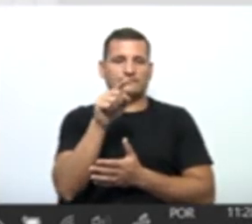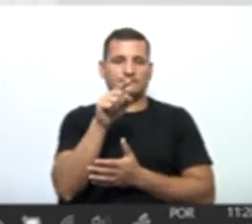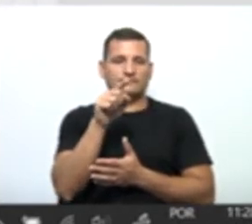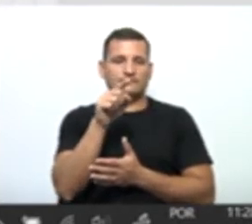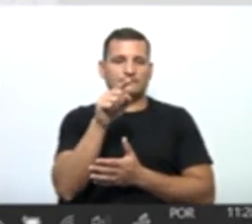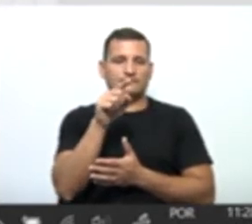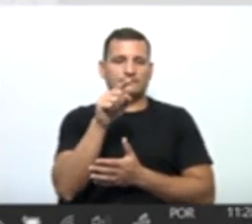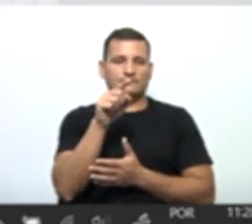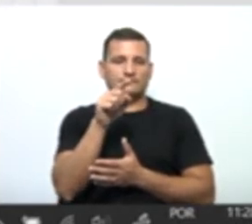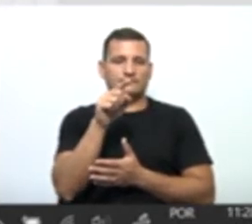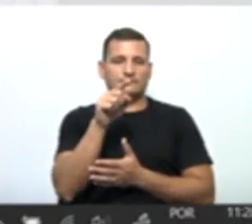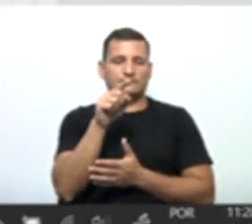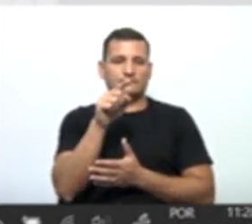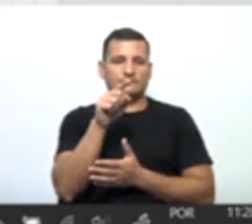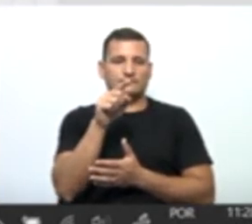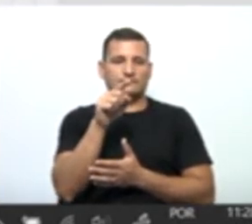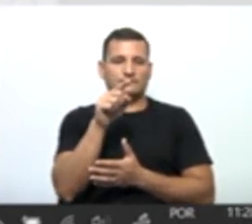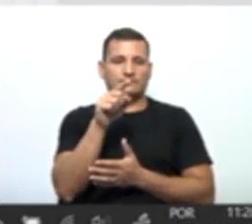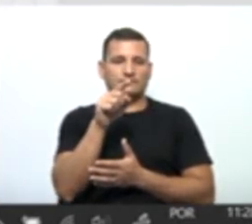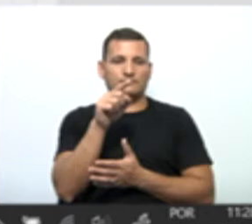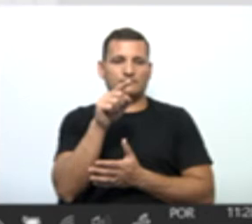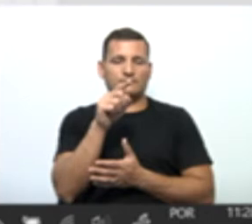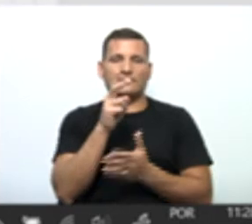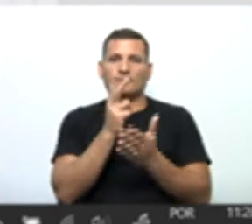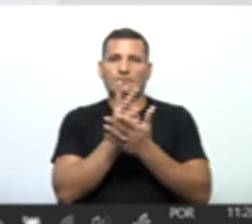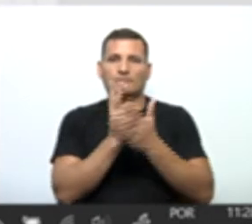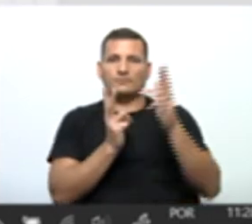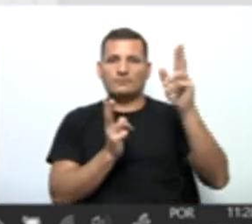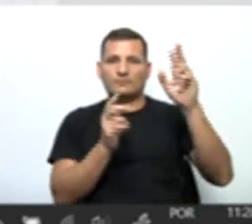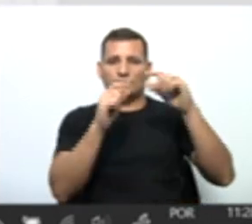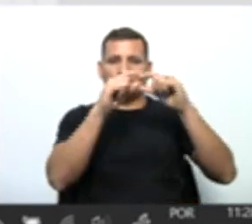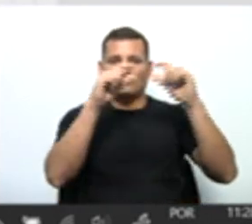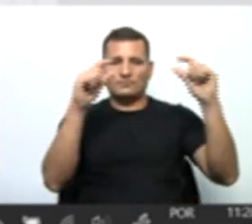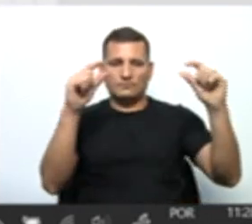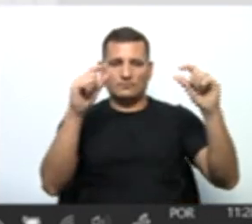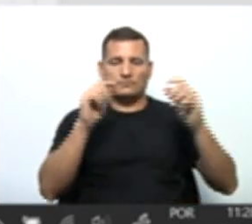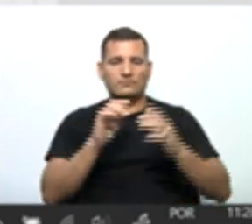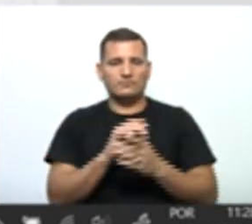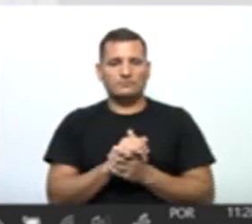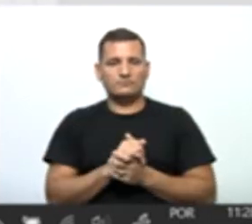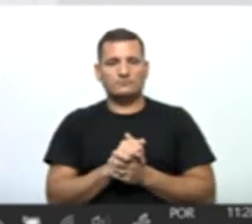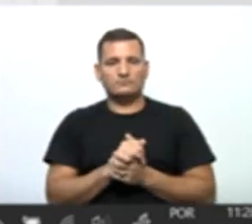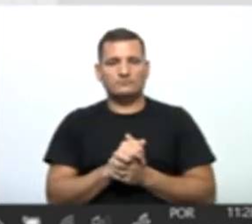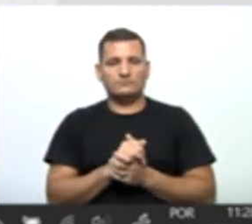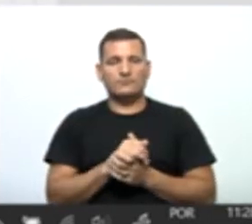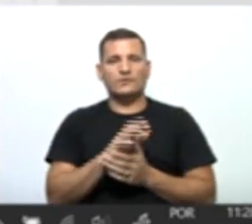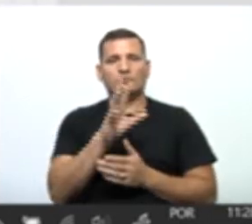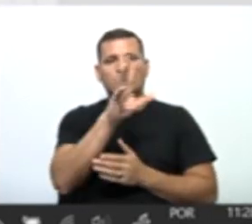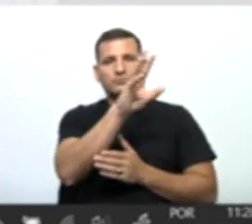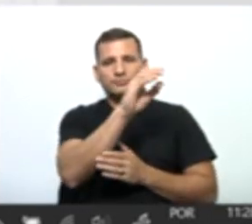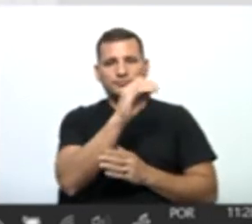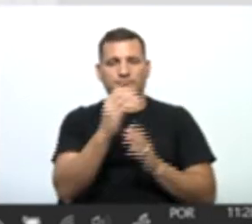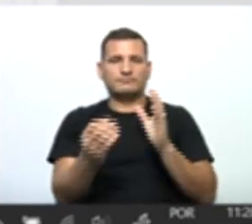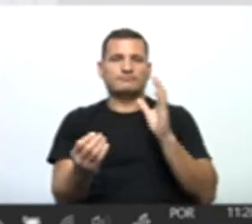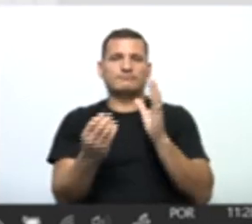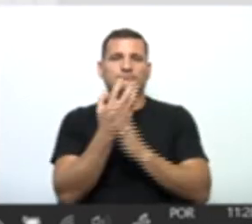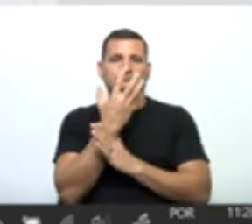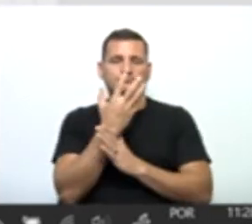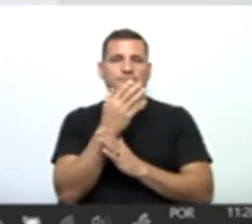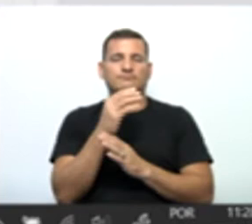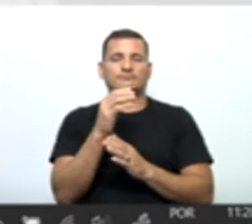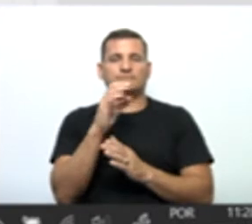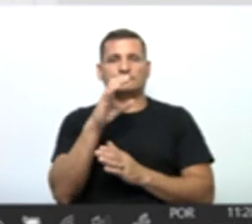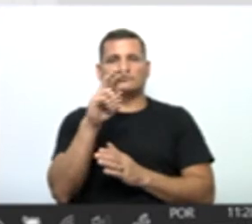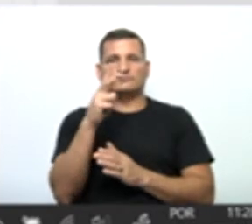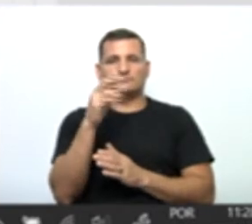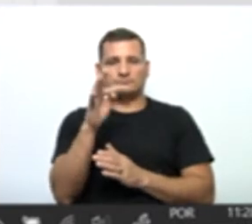mesmo que aparece aqui no endereço. Vocês vão copiar e mandar aqui no chat esse link que nós